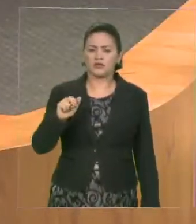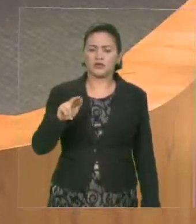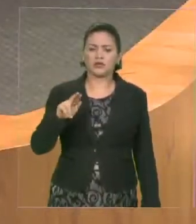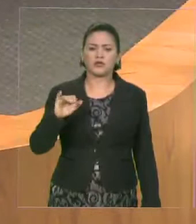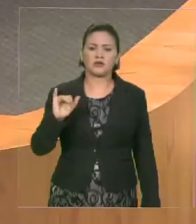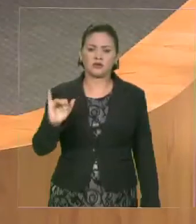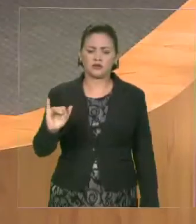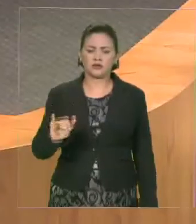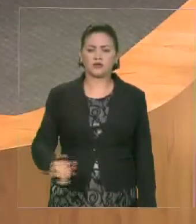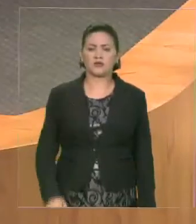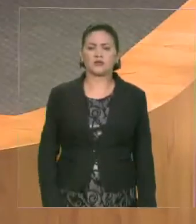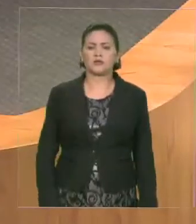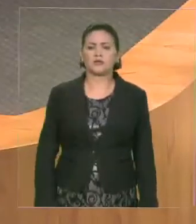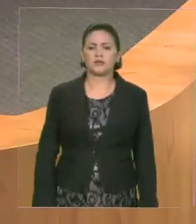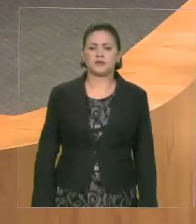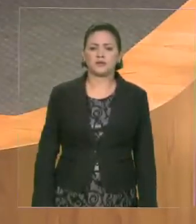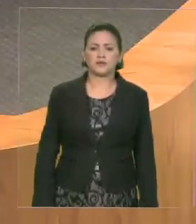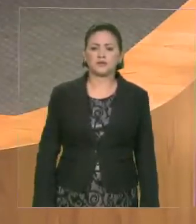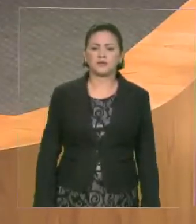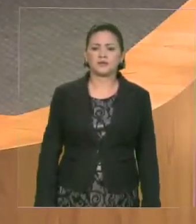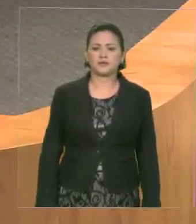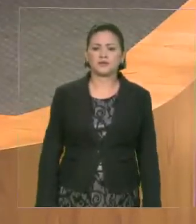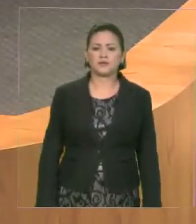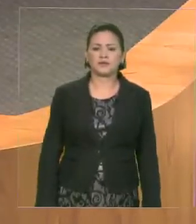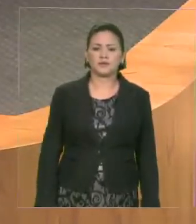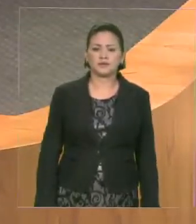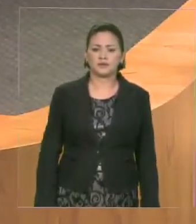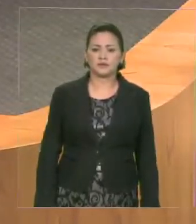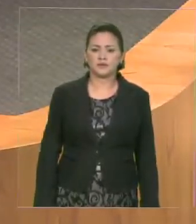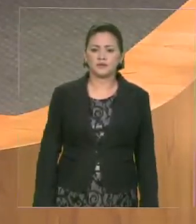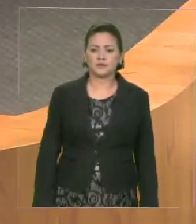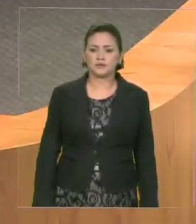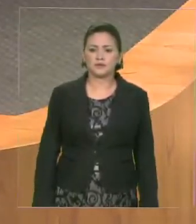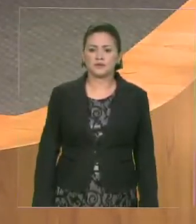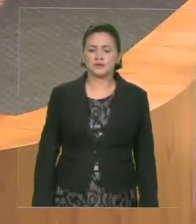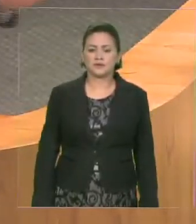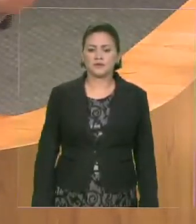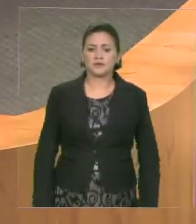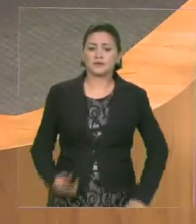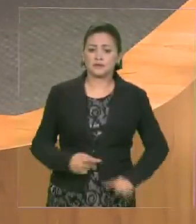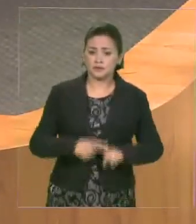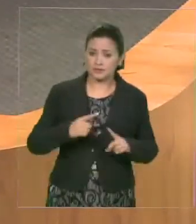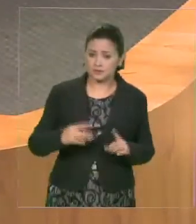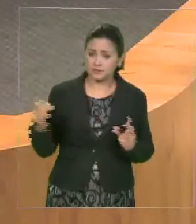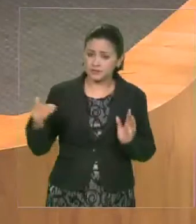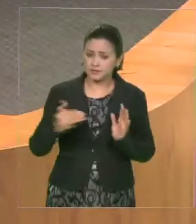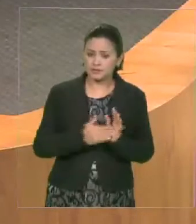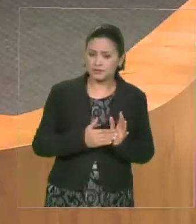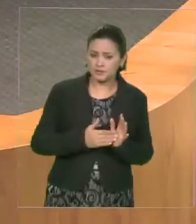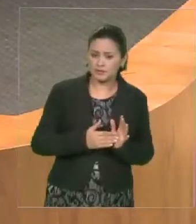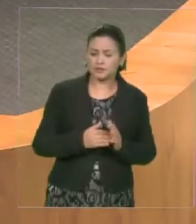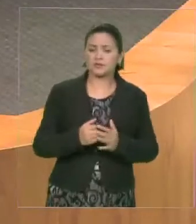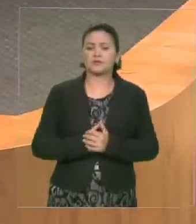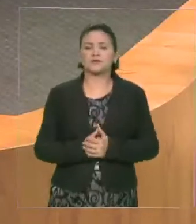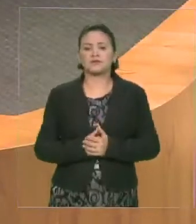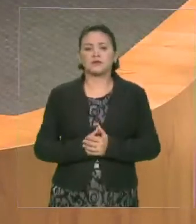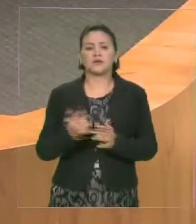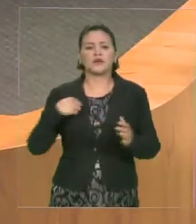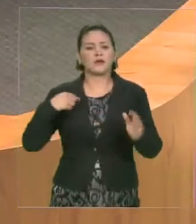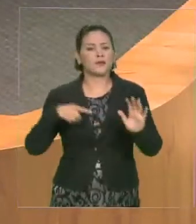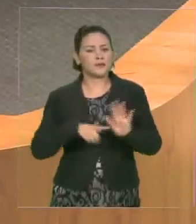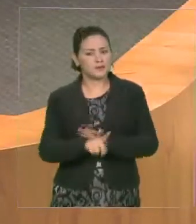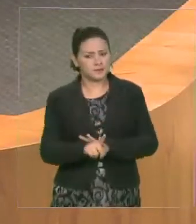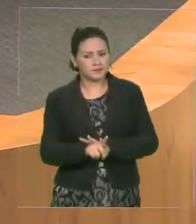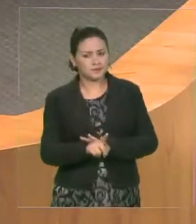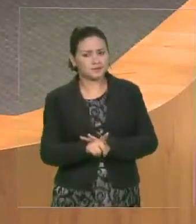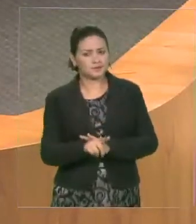senhor presidente, as palavras do deputado Edilásio enriquecem ainda mais esse debate. Mas, só para finalizar, senhor presidente, vou deixar aqui a pergunta, eu